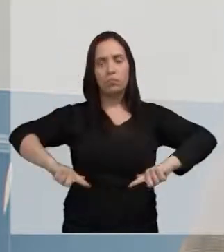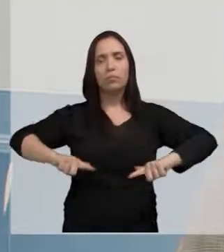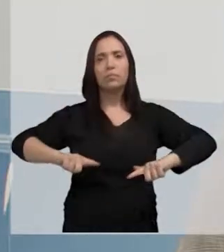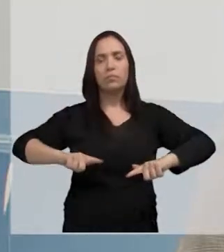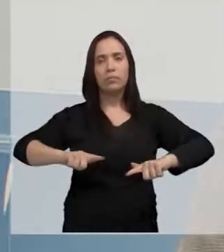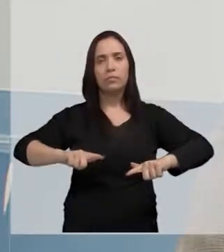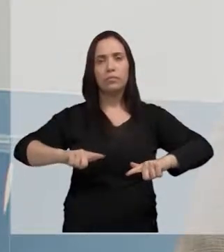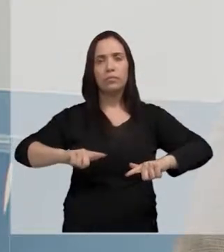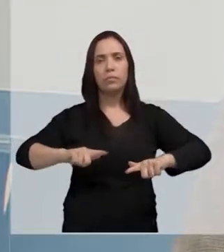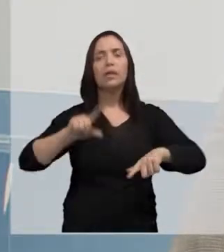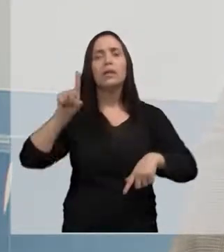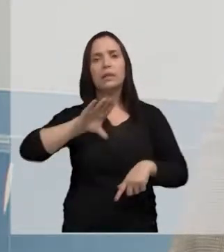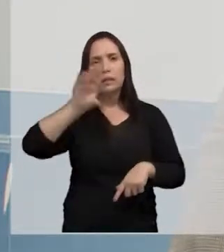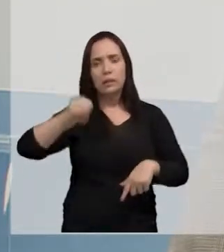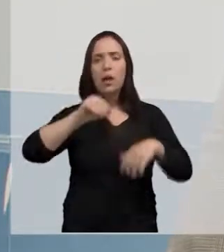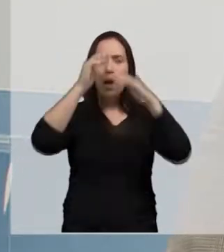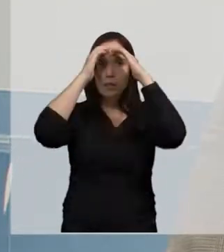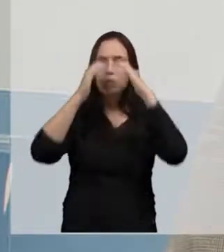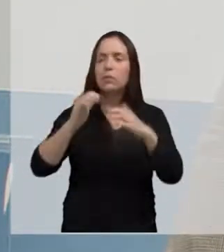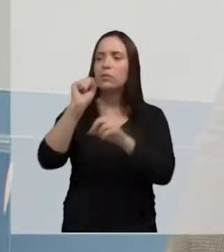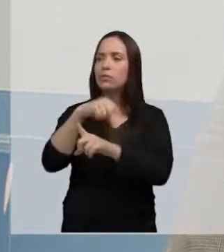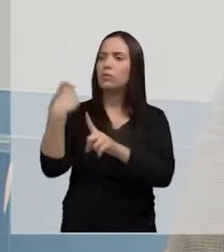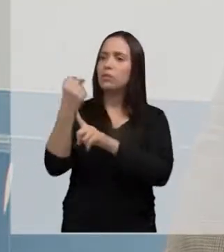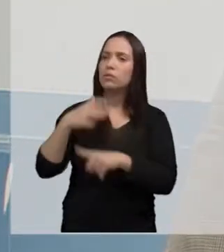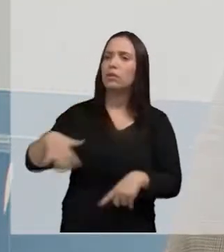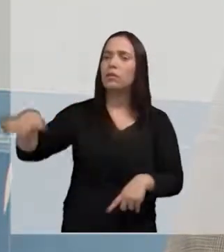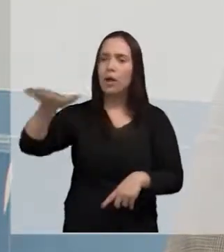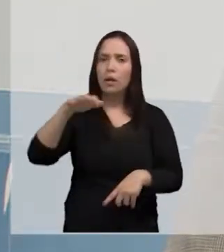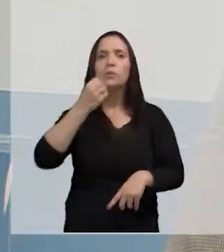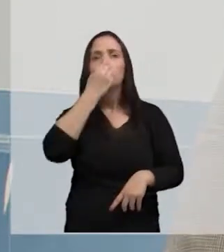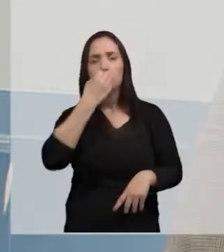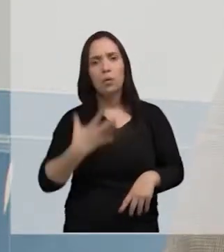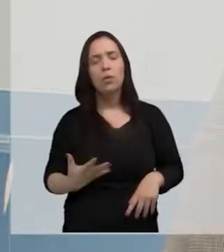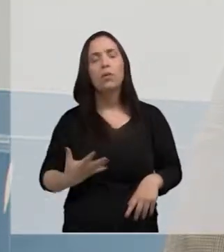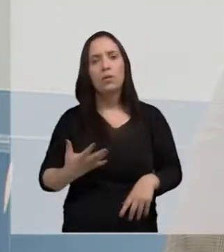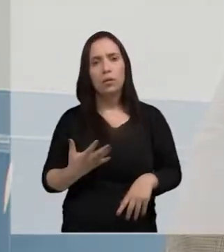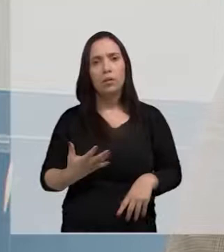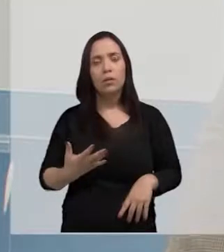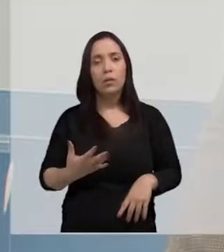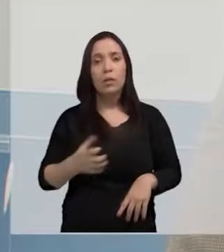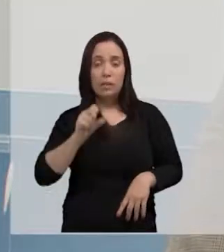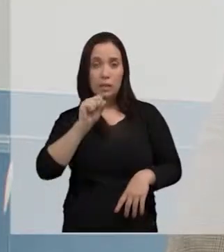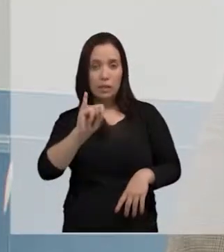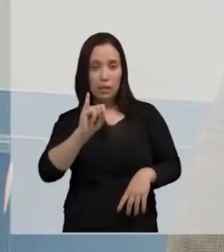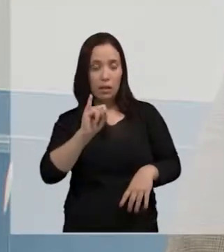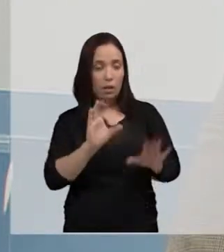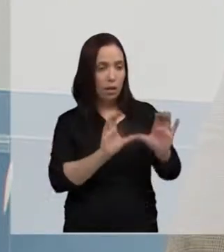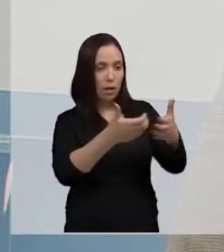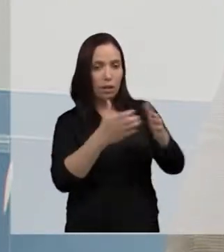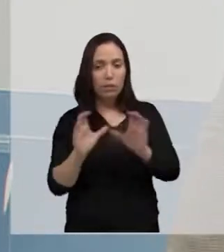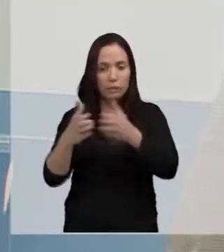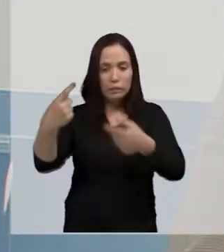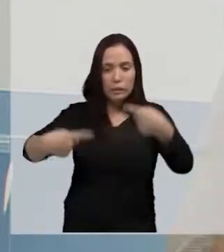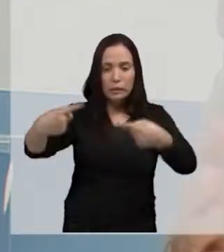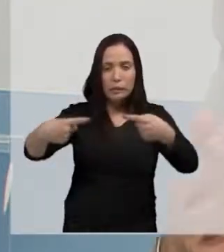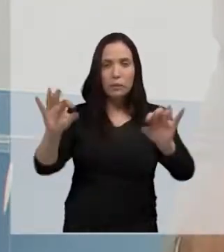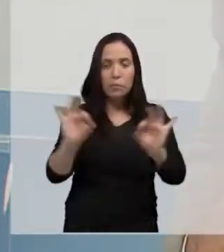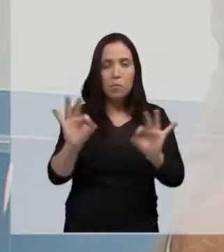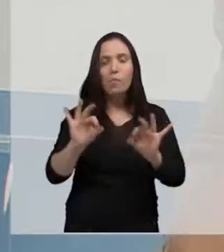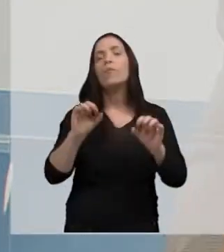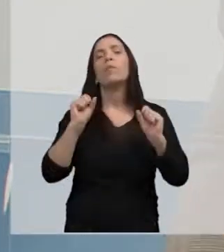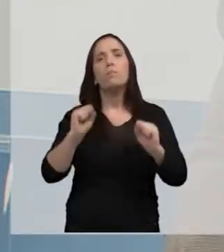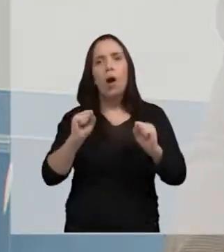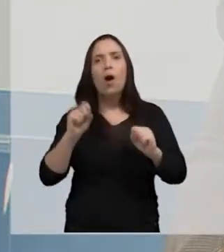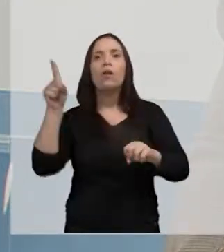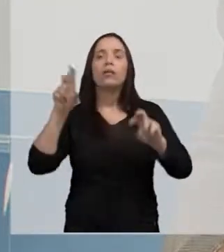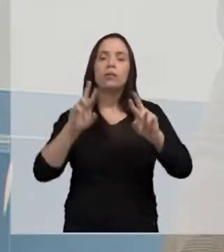Ciro. E o Ciro, respeitando o eleitor, tomou essa decisão. Numa eleição muito polarizada, se não fosse uma eleição polarizada, não. Aí sim, aí eles poderiam